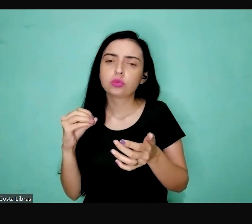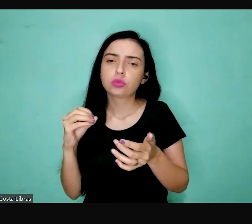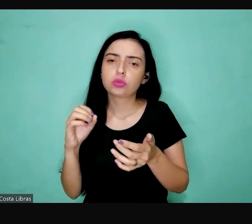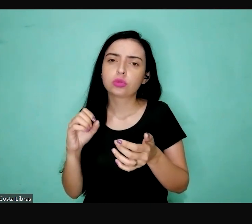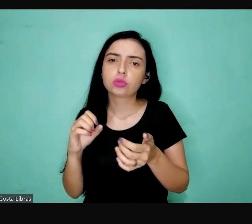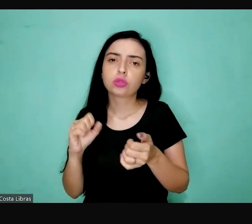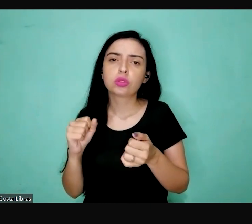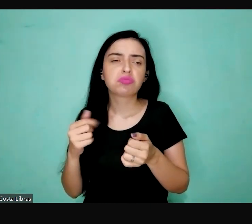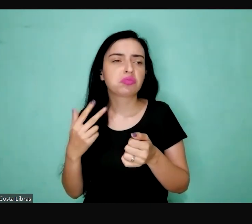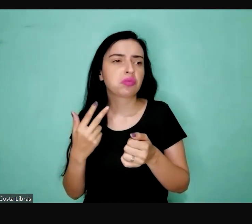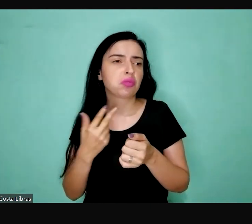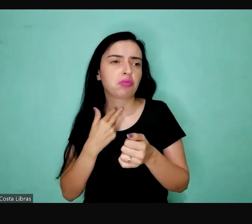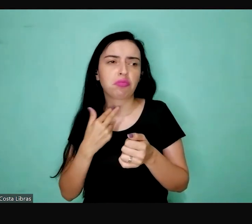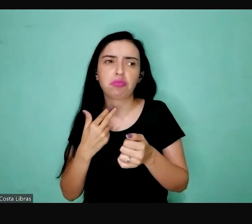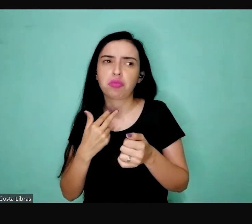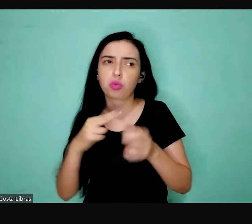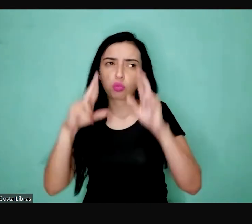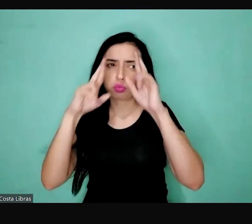respeitar